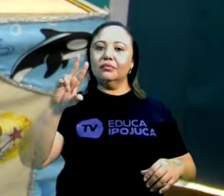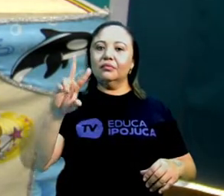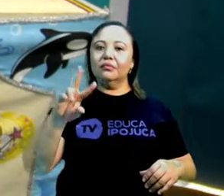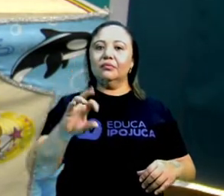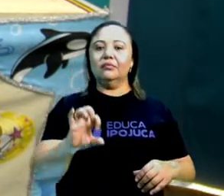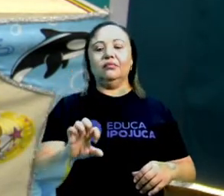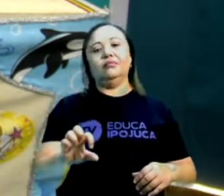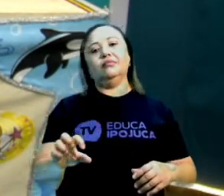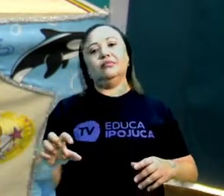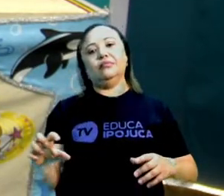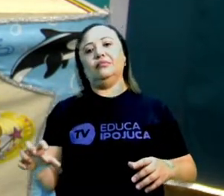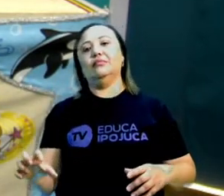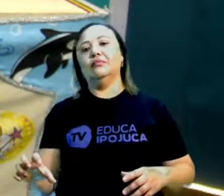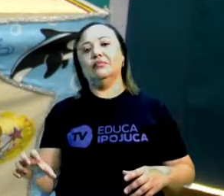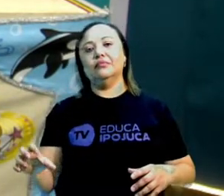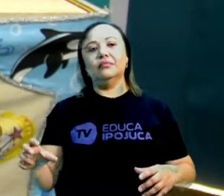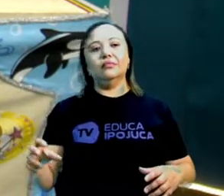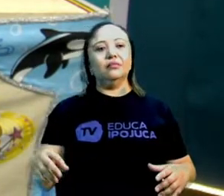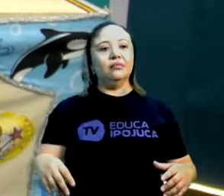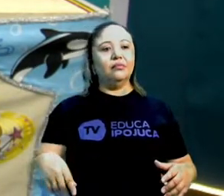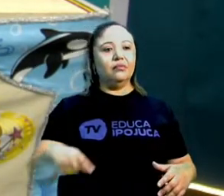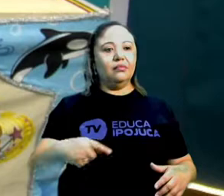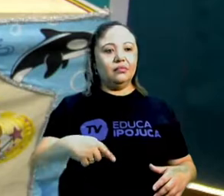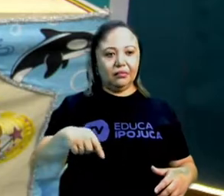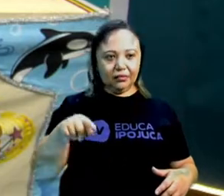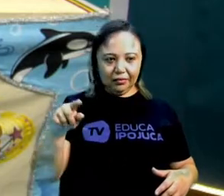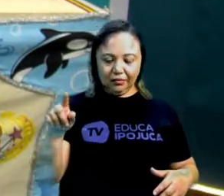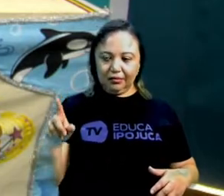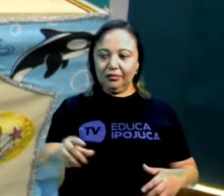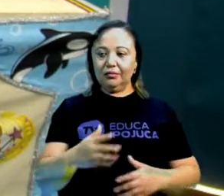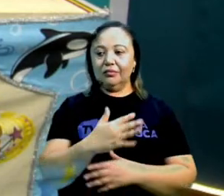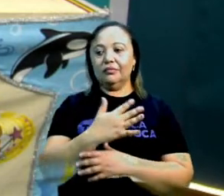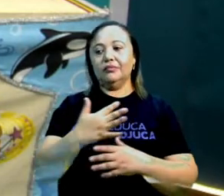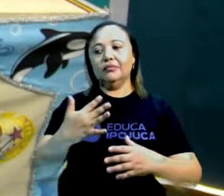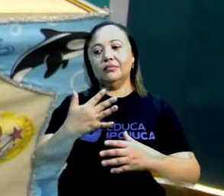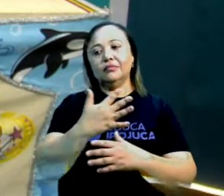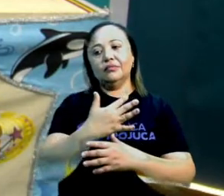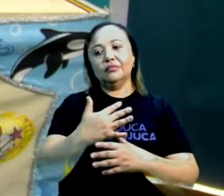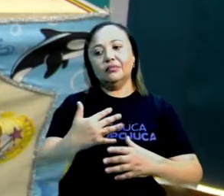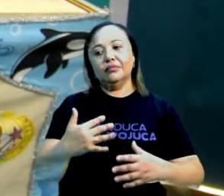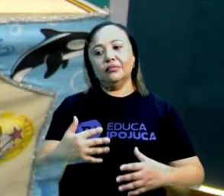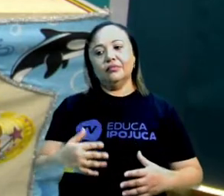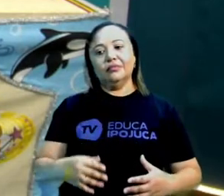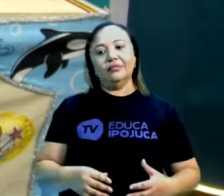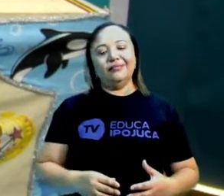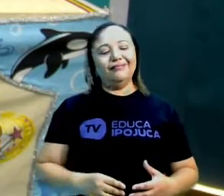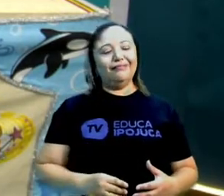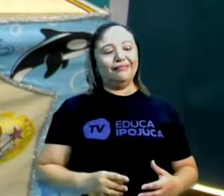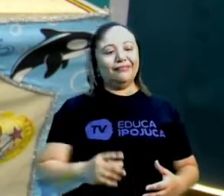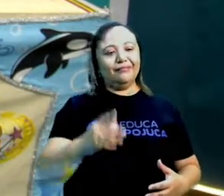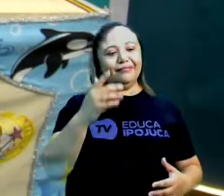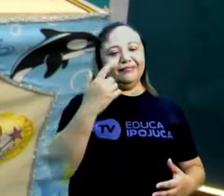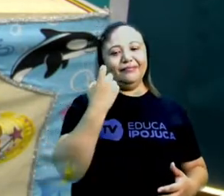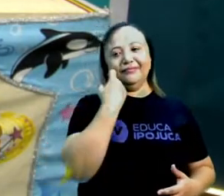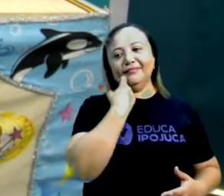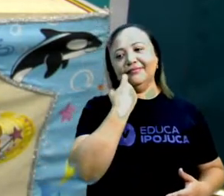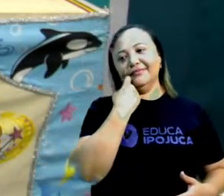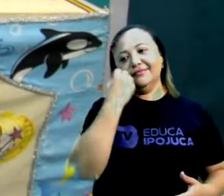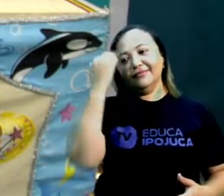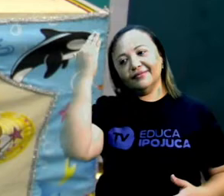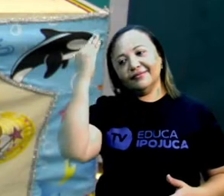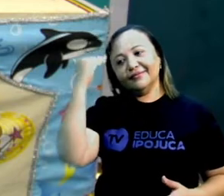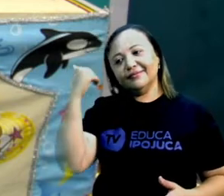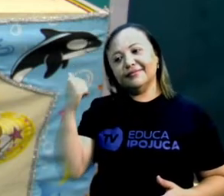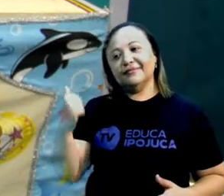mandado ele ir. Tu lembra, leiturinha? Na cidade, isso mesmo. E o peixe sabia onde era?